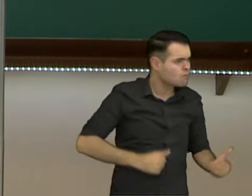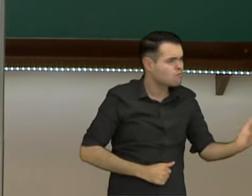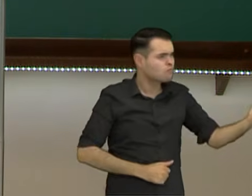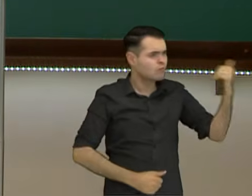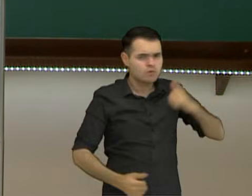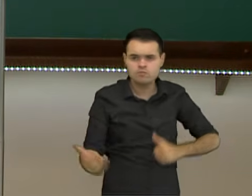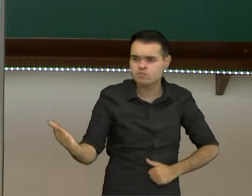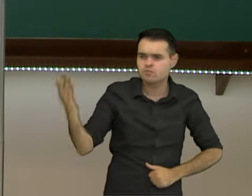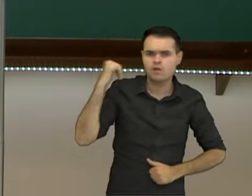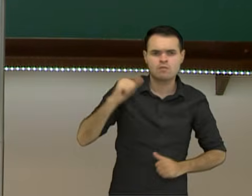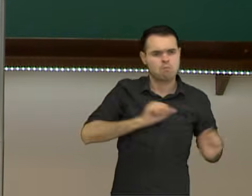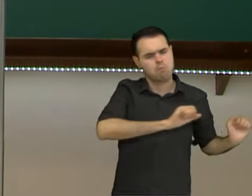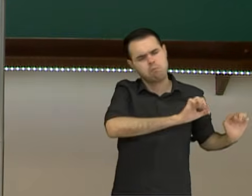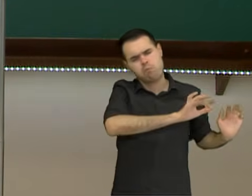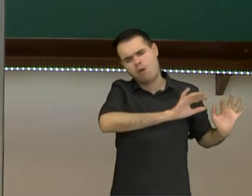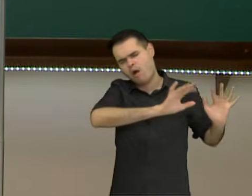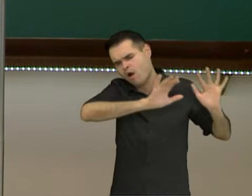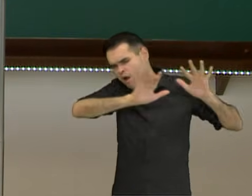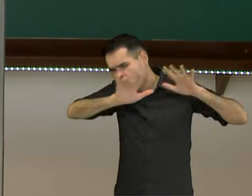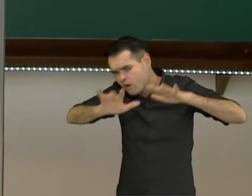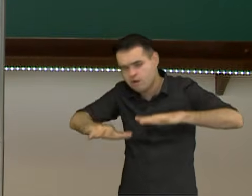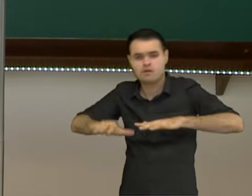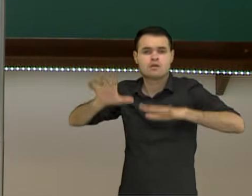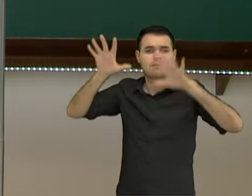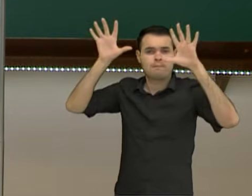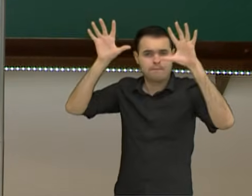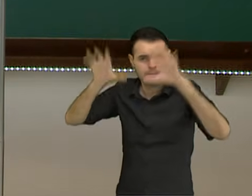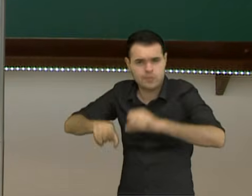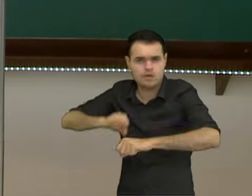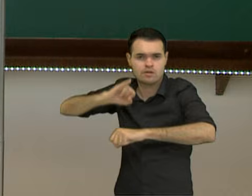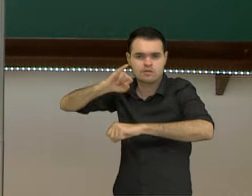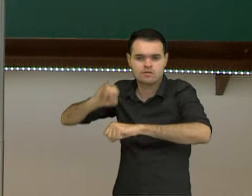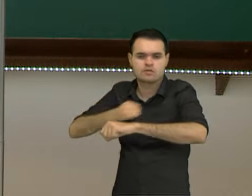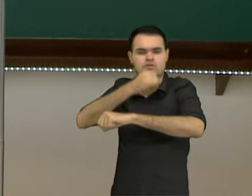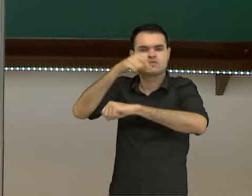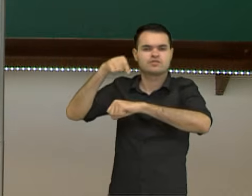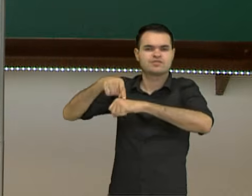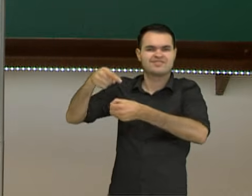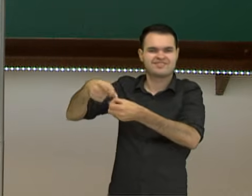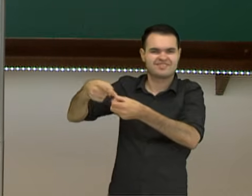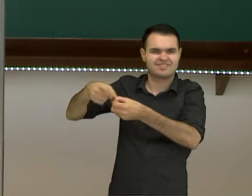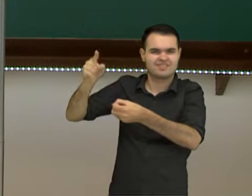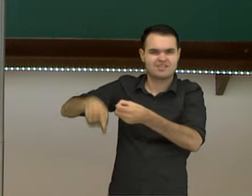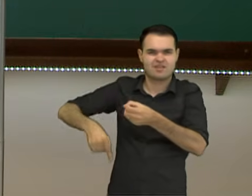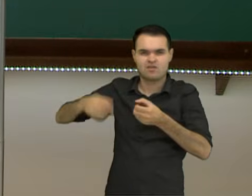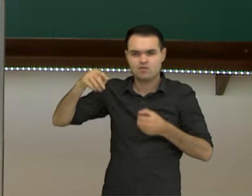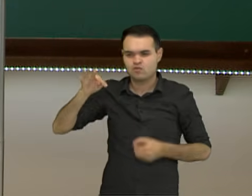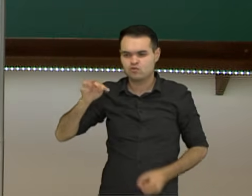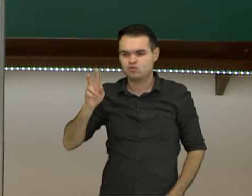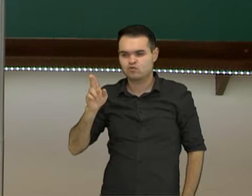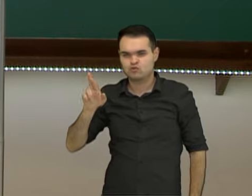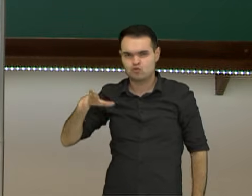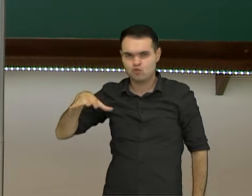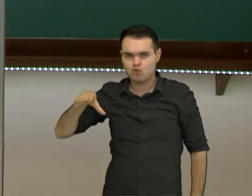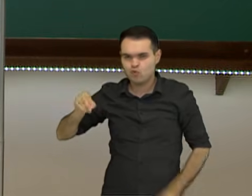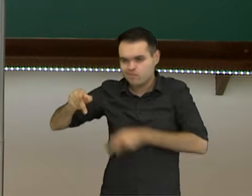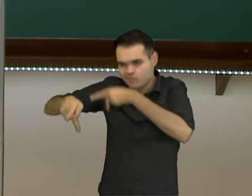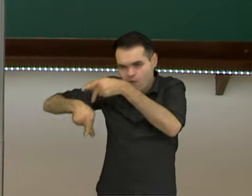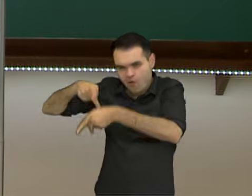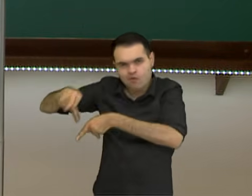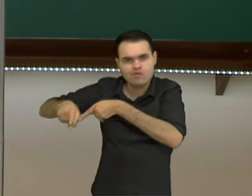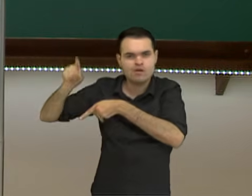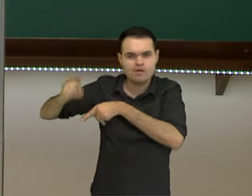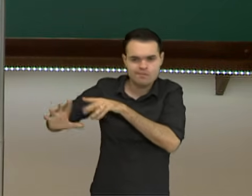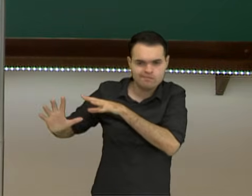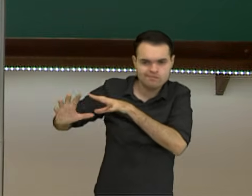cruzada, da reconquista da cidade de Jerusalém, da Terra Santa, dominada pelos turcos muçulmanos. Então as pessoas